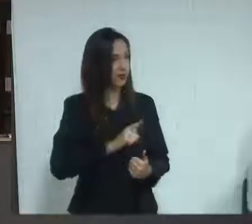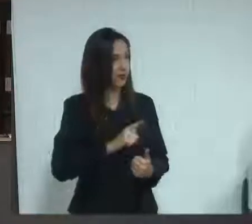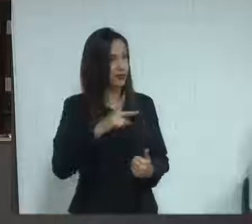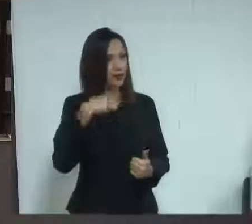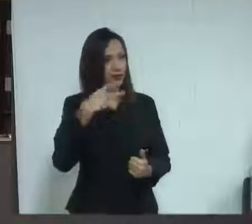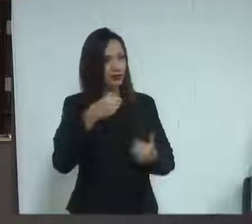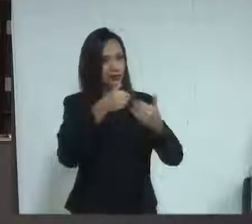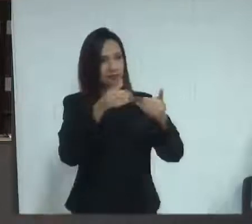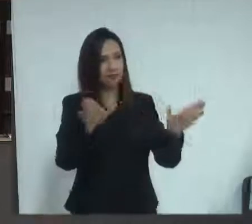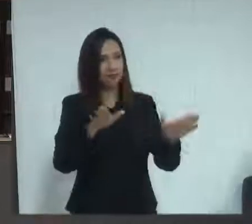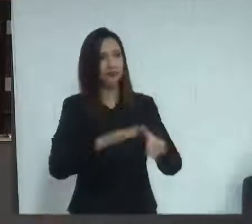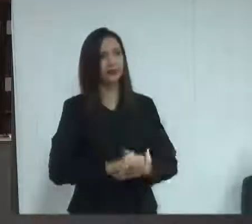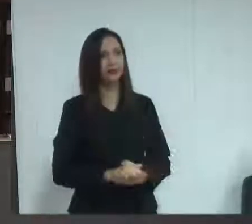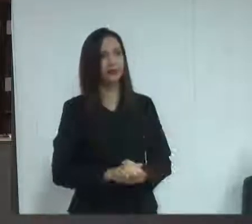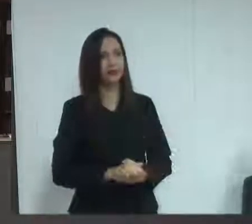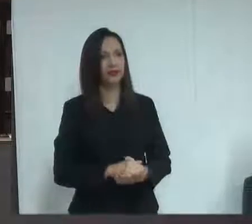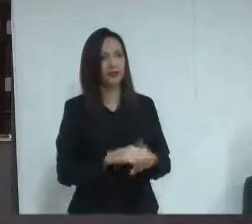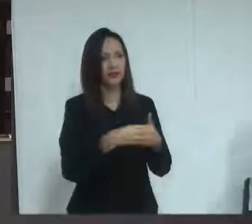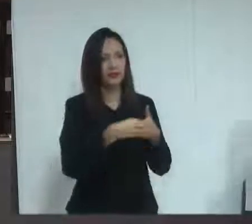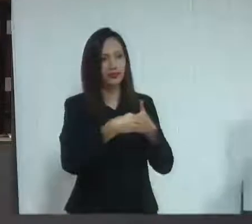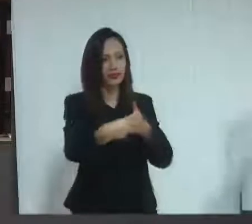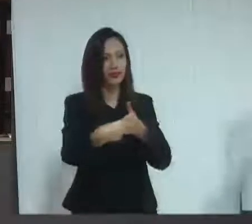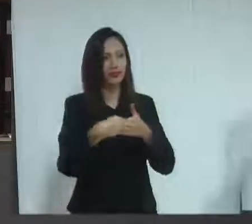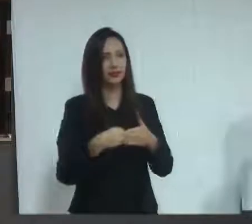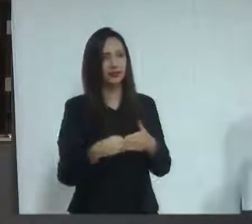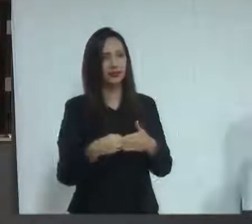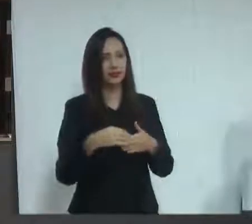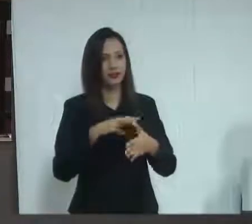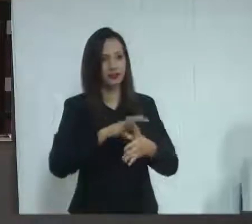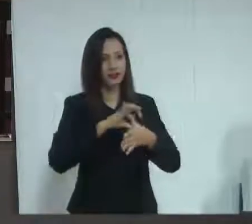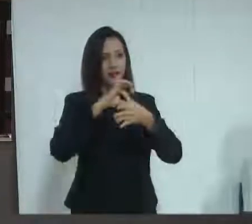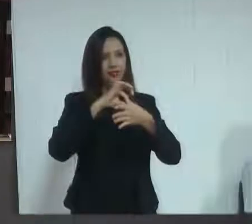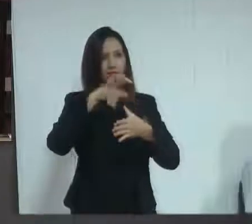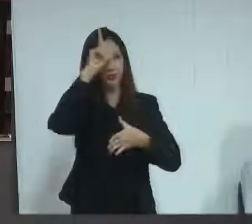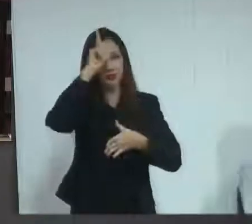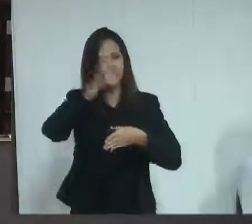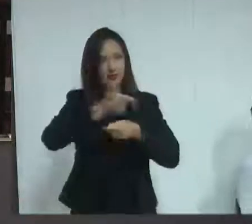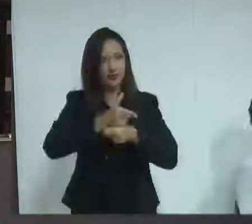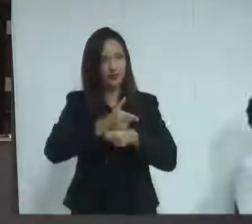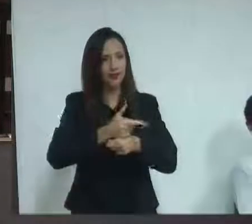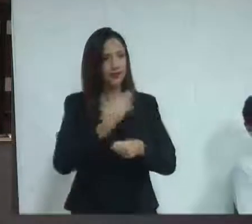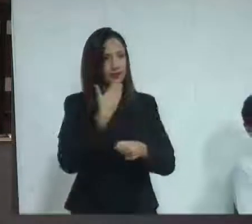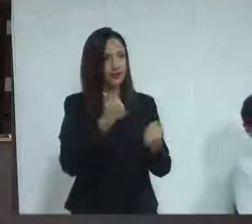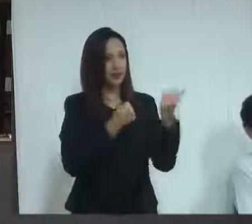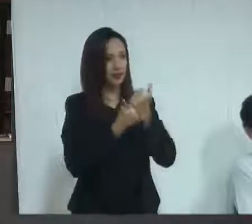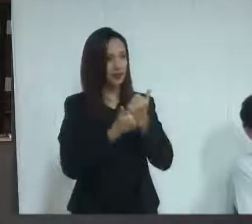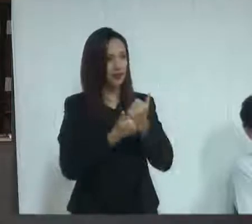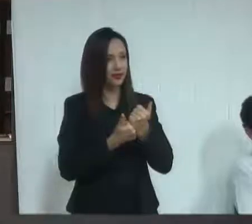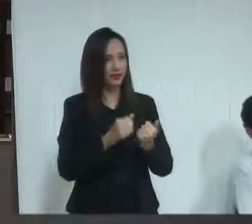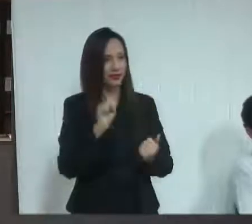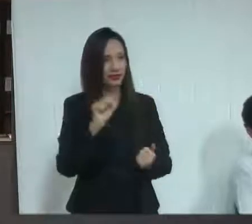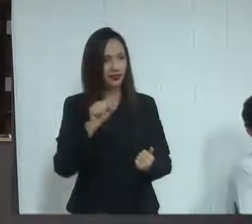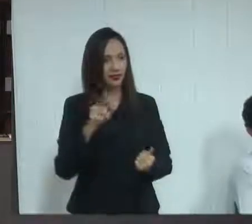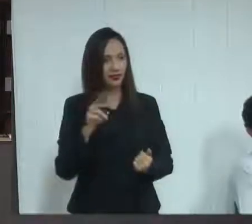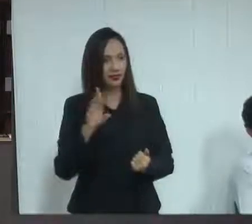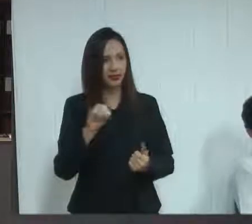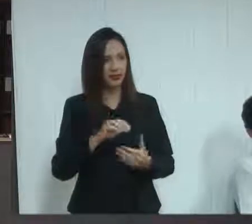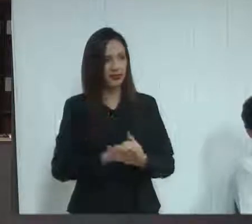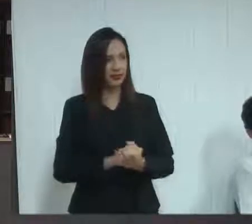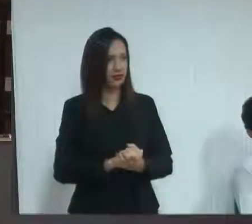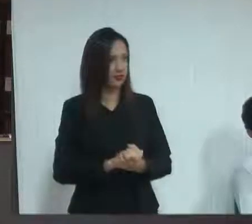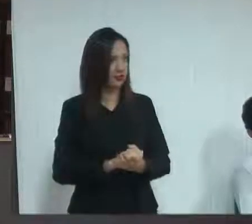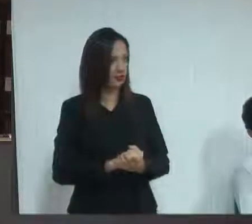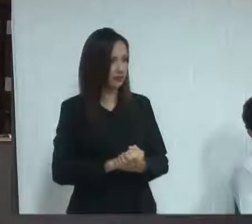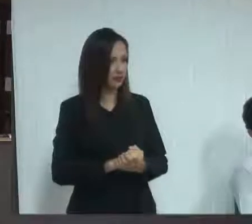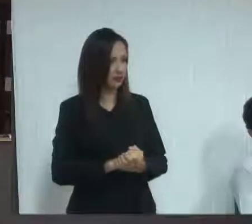Está aberto para encaminhamentos de liderança. Eu peço a palavra ao vereador Sandro Rebeca. Concedo a palavra.